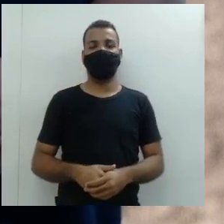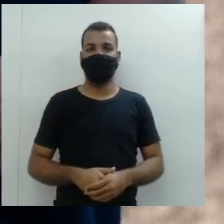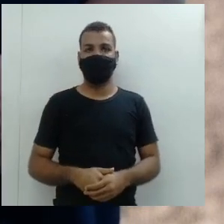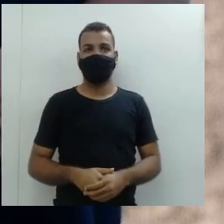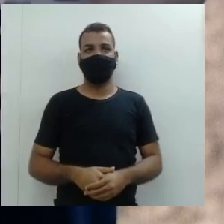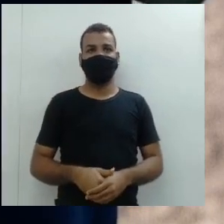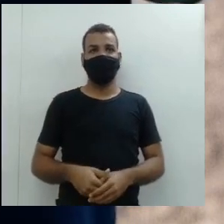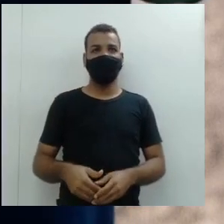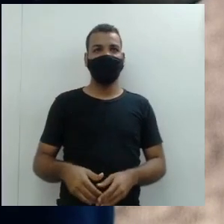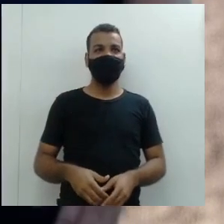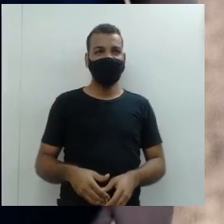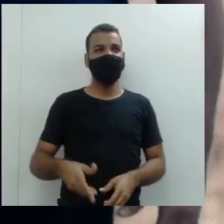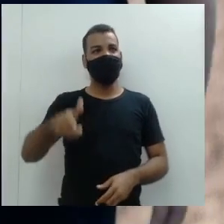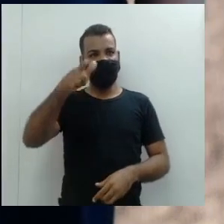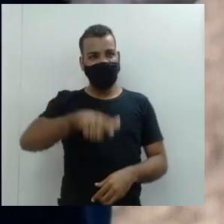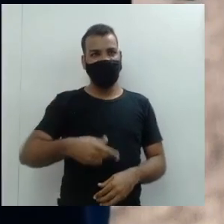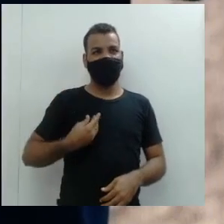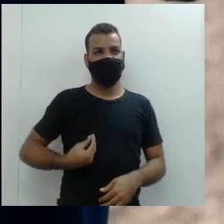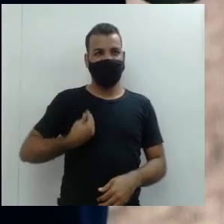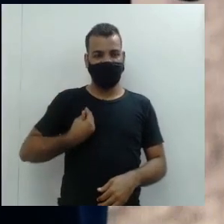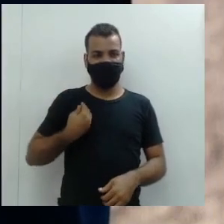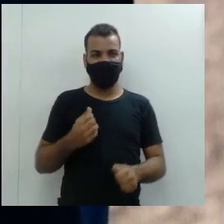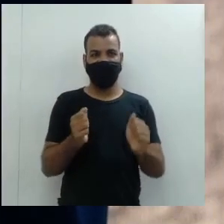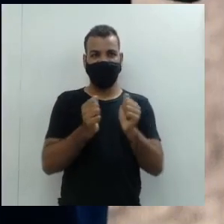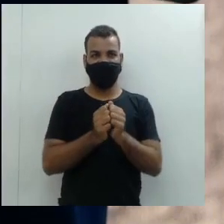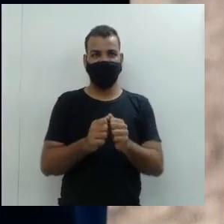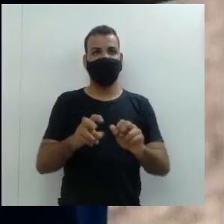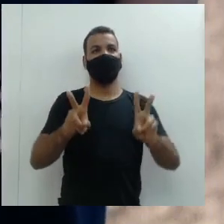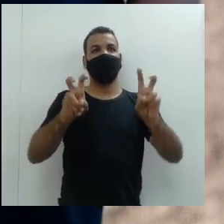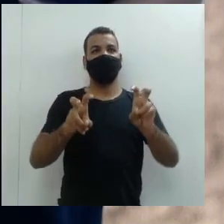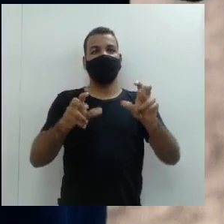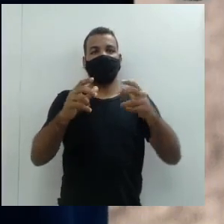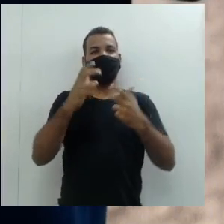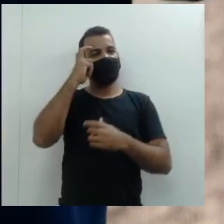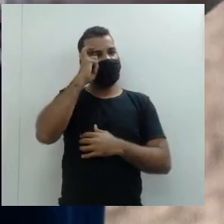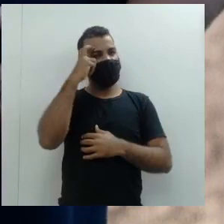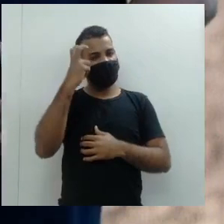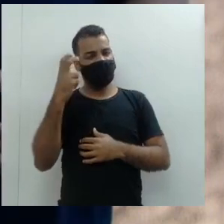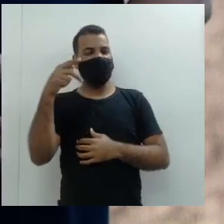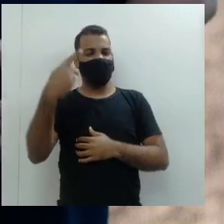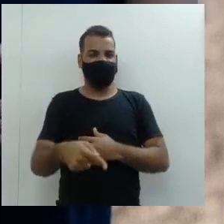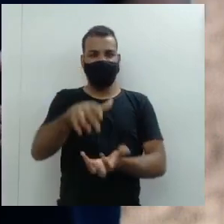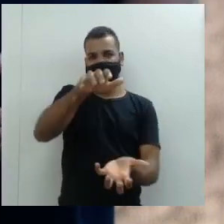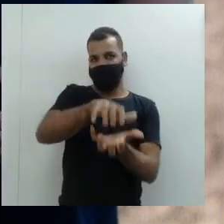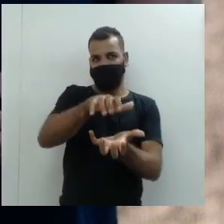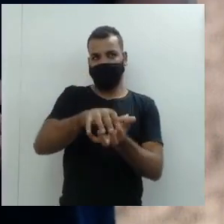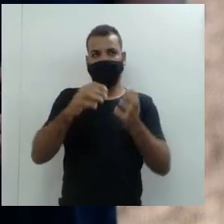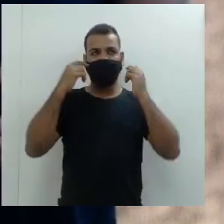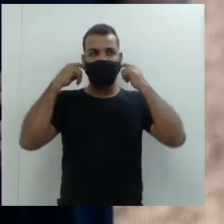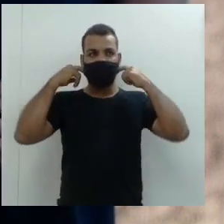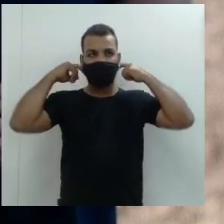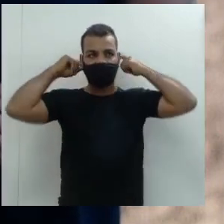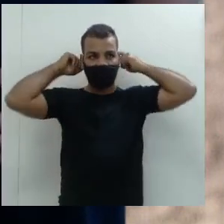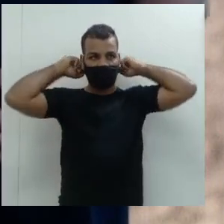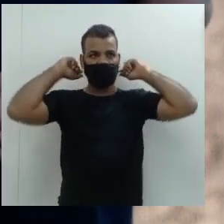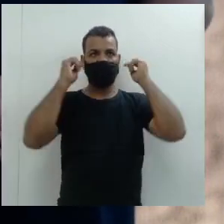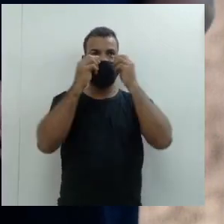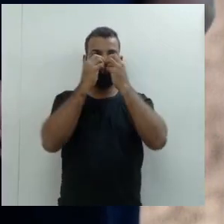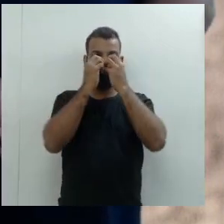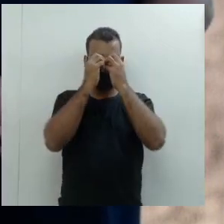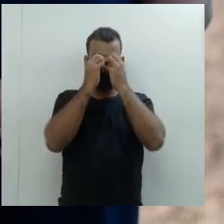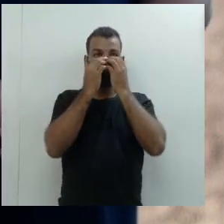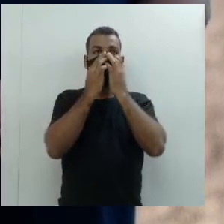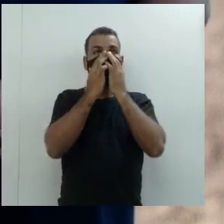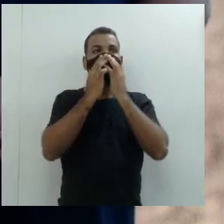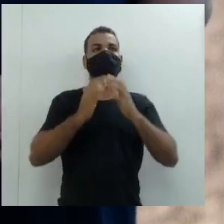para conversarmos com nossos estudantes, né, sobre esse universo cultural pernambucano que nos é tão querido. E lembrar que nós estamos mantendo